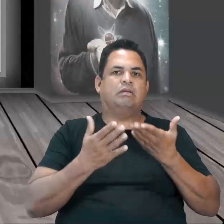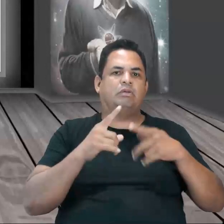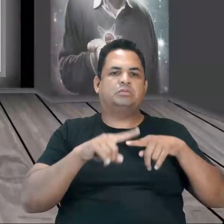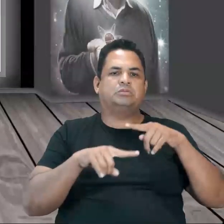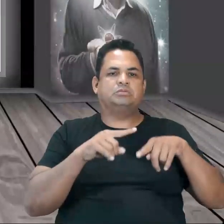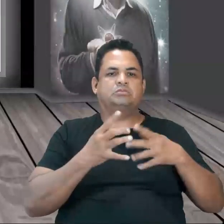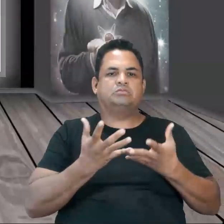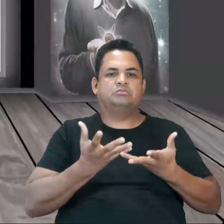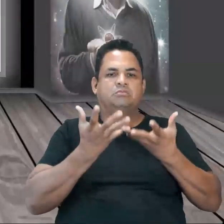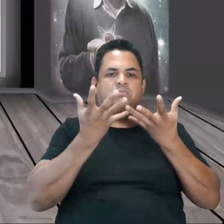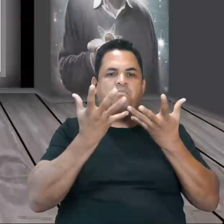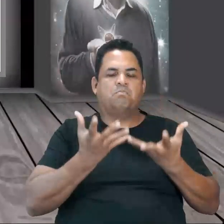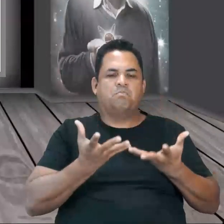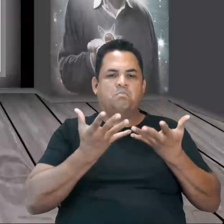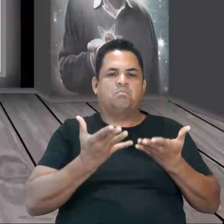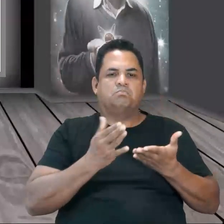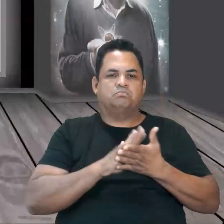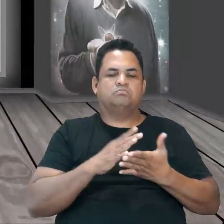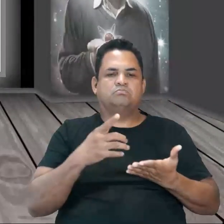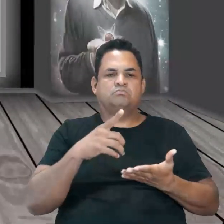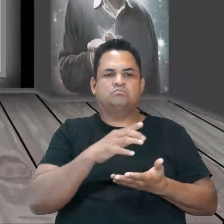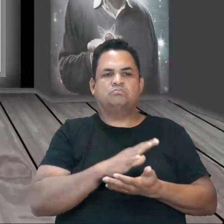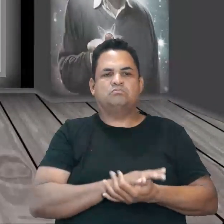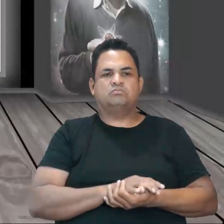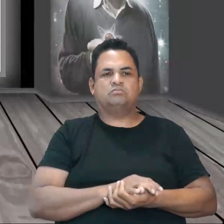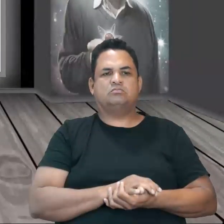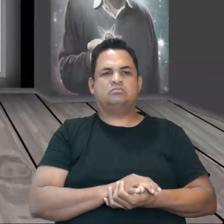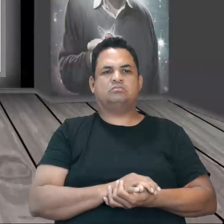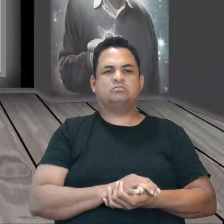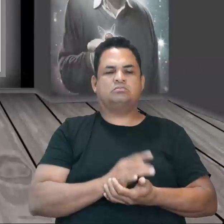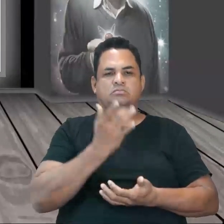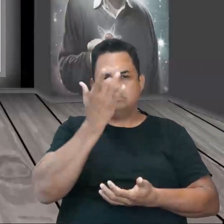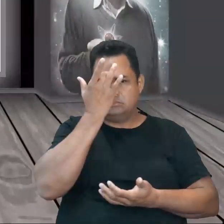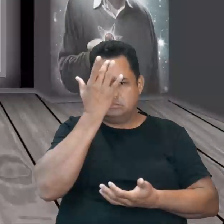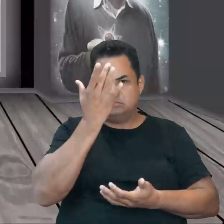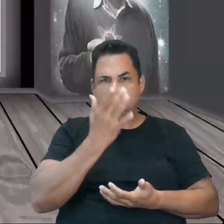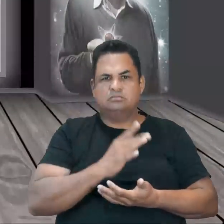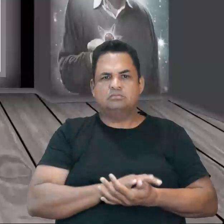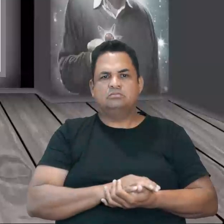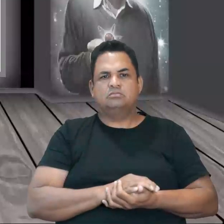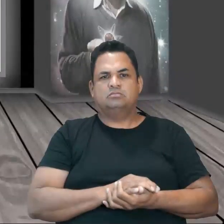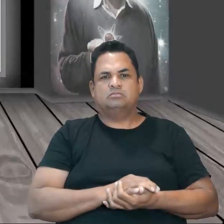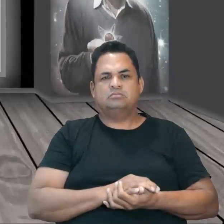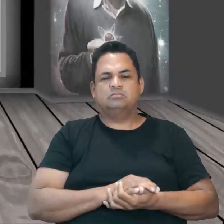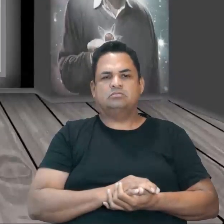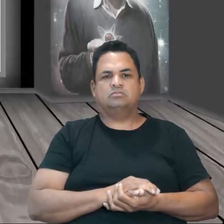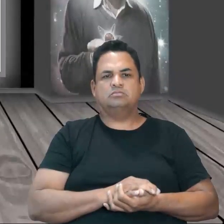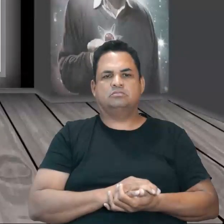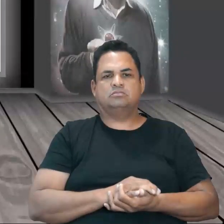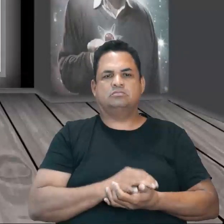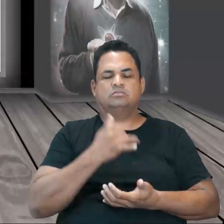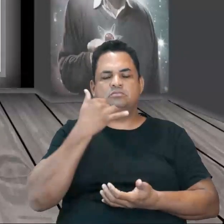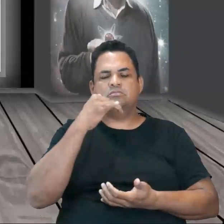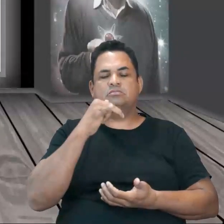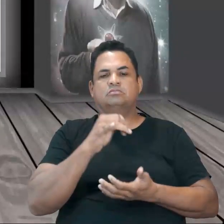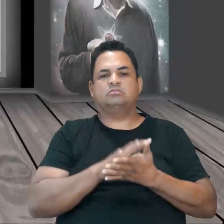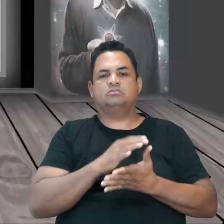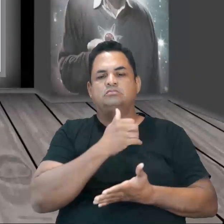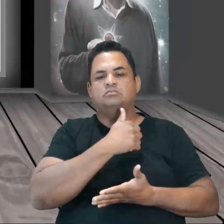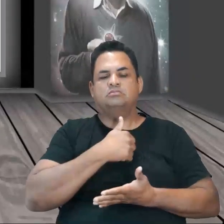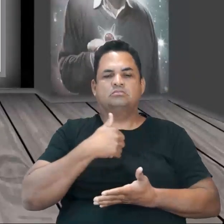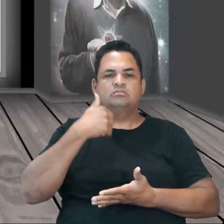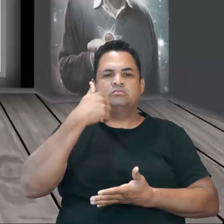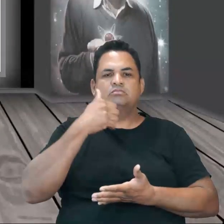que ter uma condução melhor, né? Uma facilidade de eletrizar maior, que aí você conseguiria